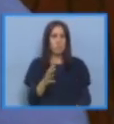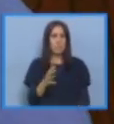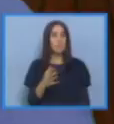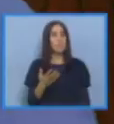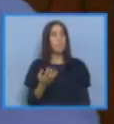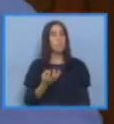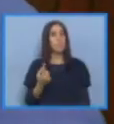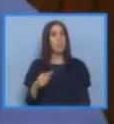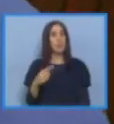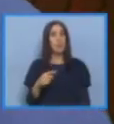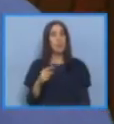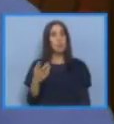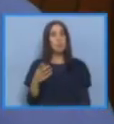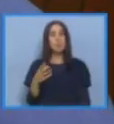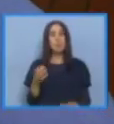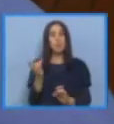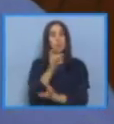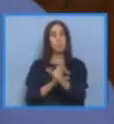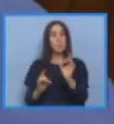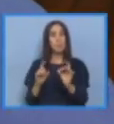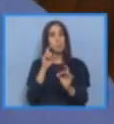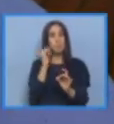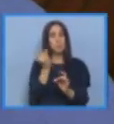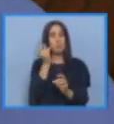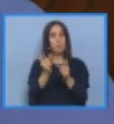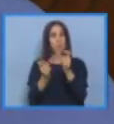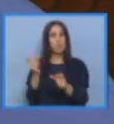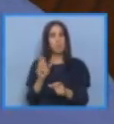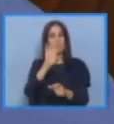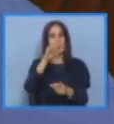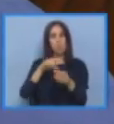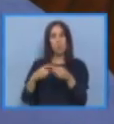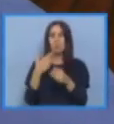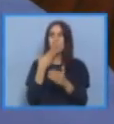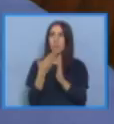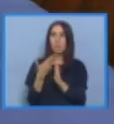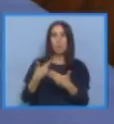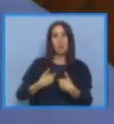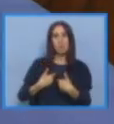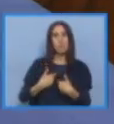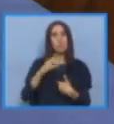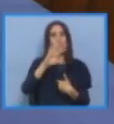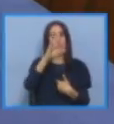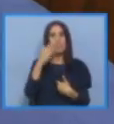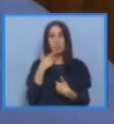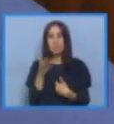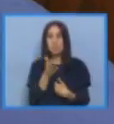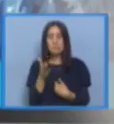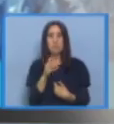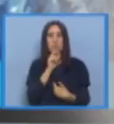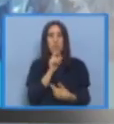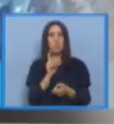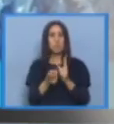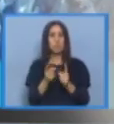E, portanto, existe esse Mecanismo Europeu de Proteção Civil. Os Estados pedem ajuda, os outros Estados dizem o que é que podem, naquela altura